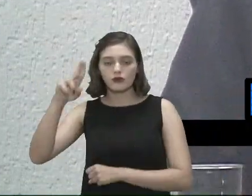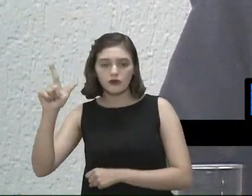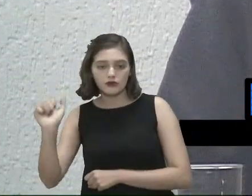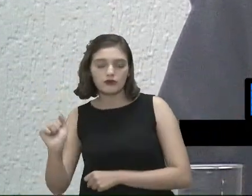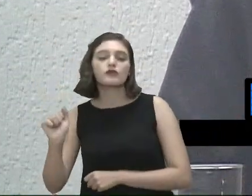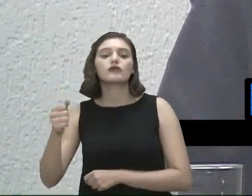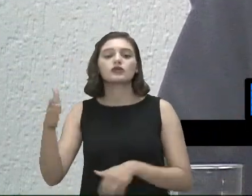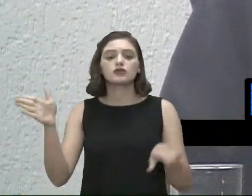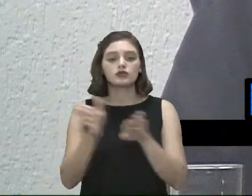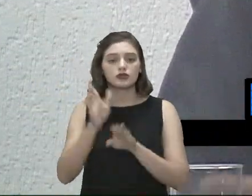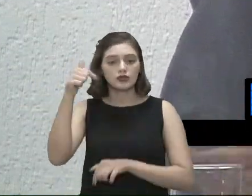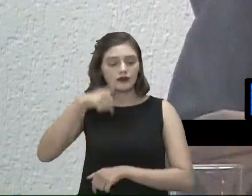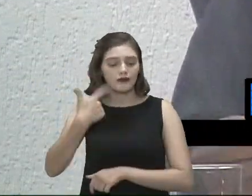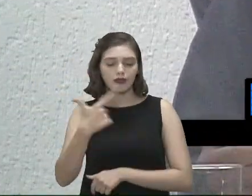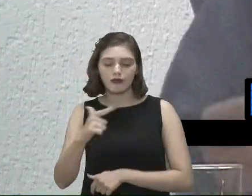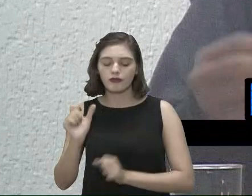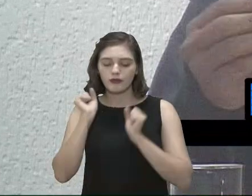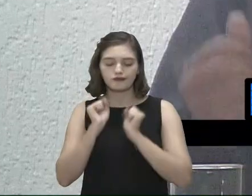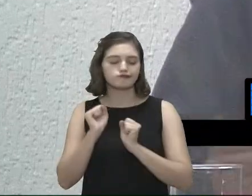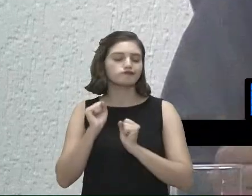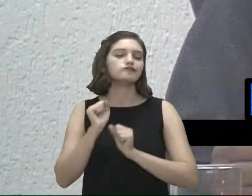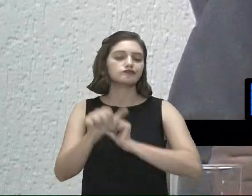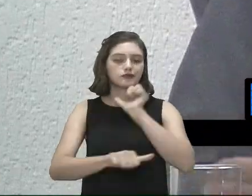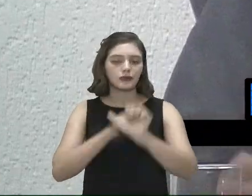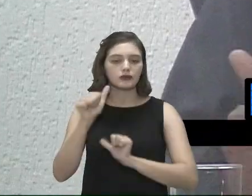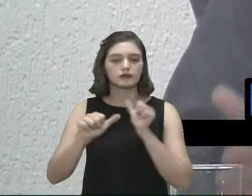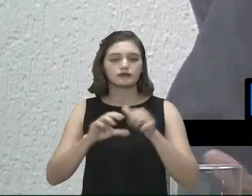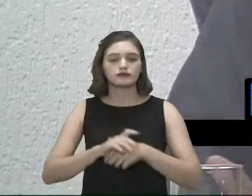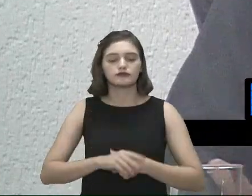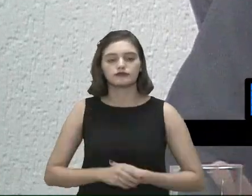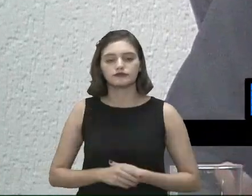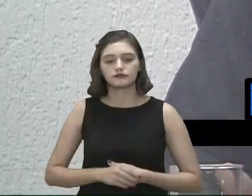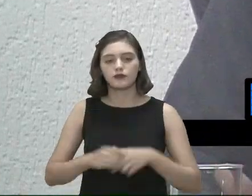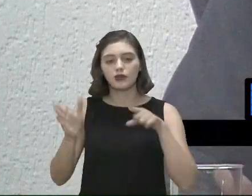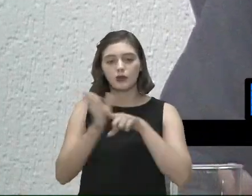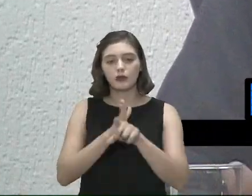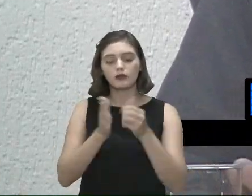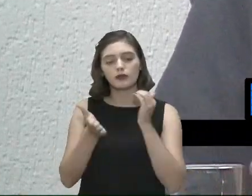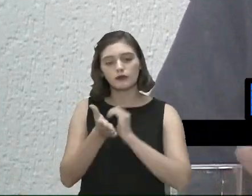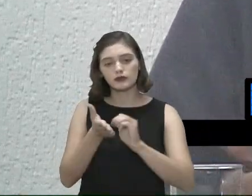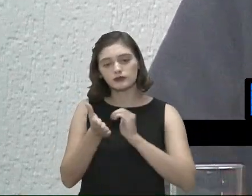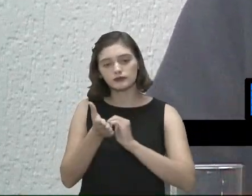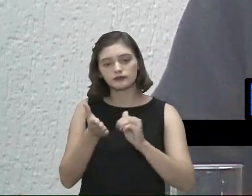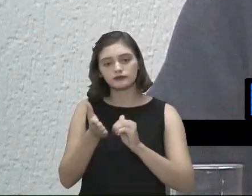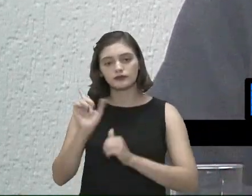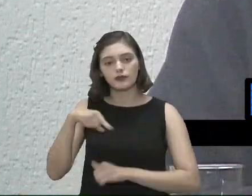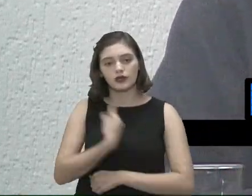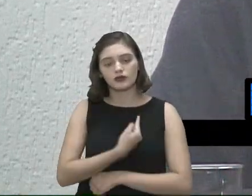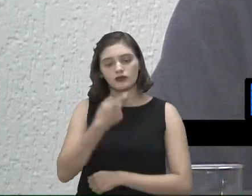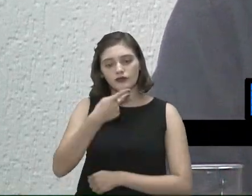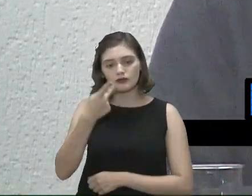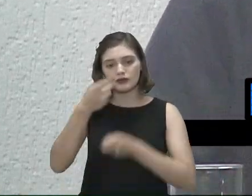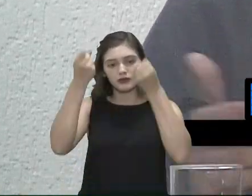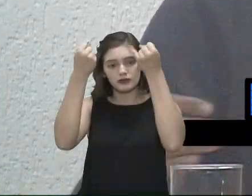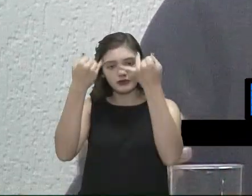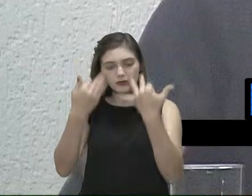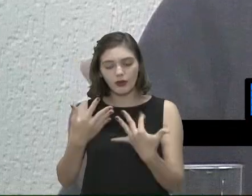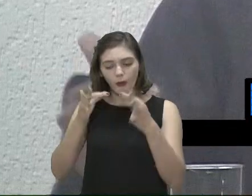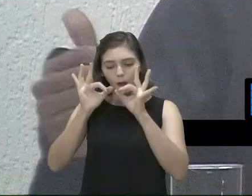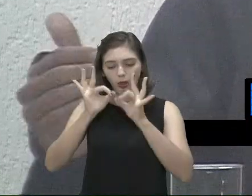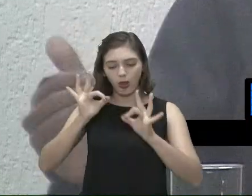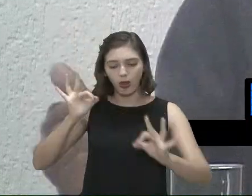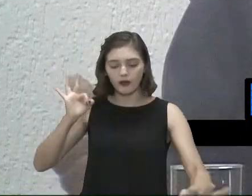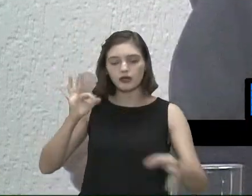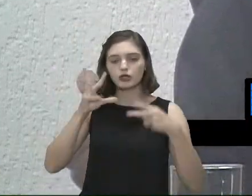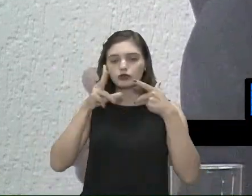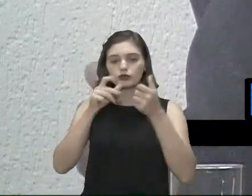e que o município não tem poder de mudar. Então, perguntando para a secretaria, a gente ouviu uma explanação gigantesca de